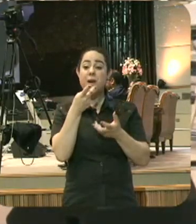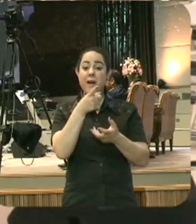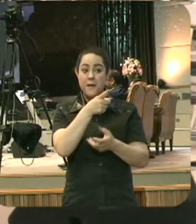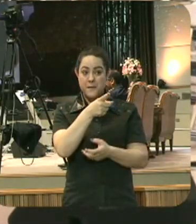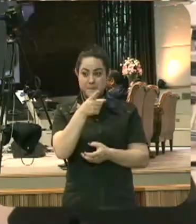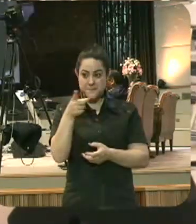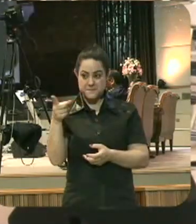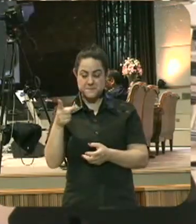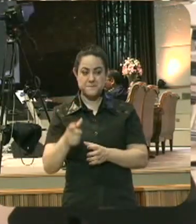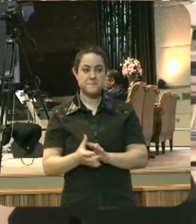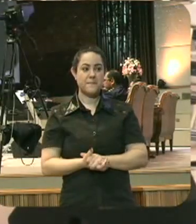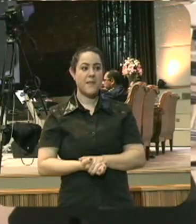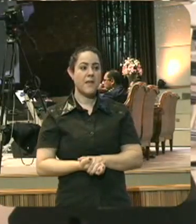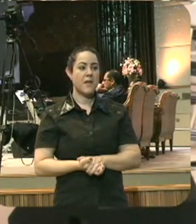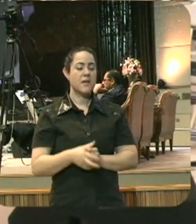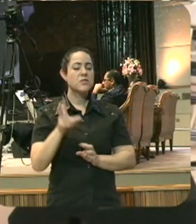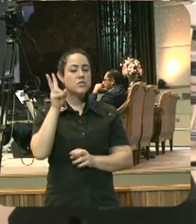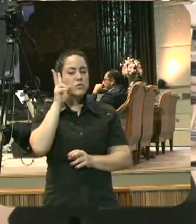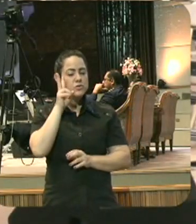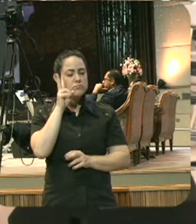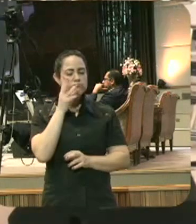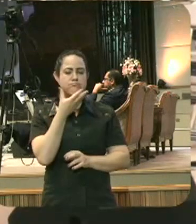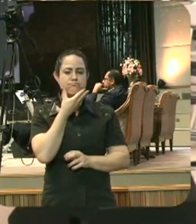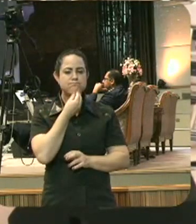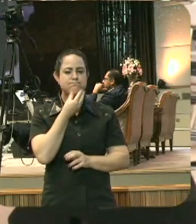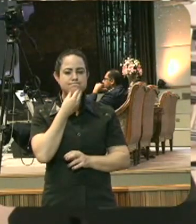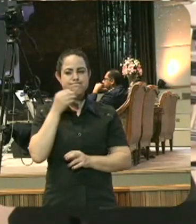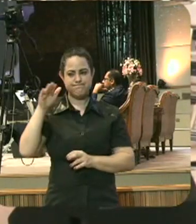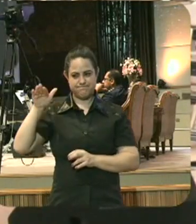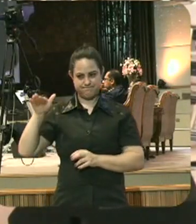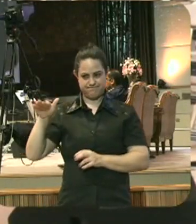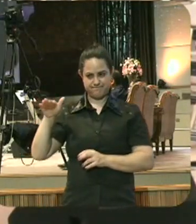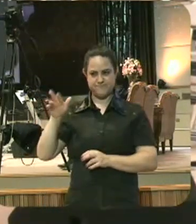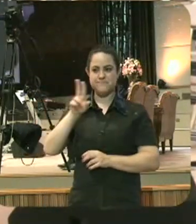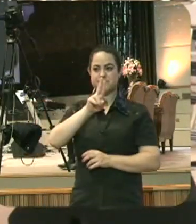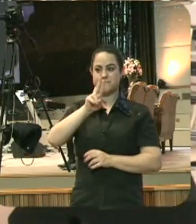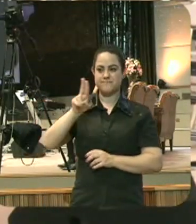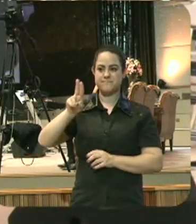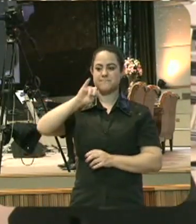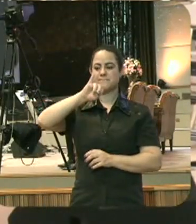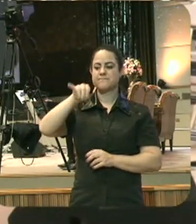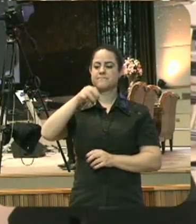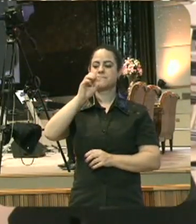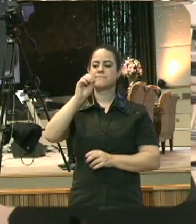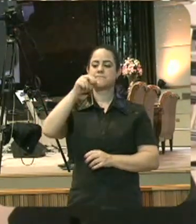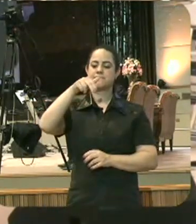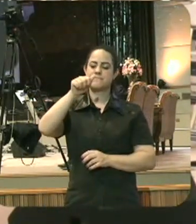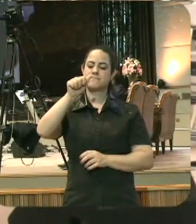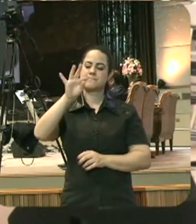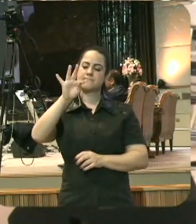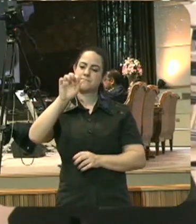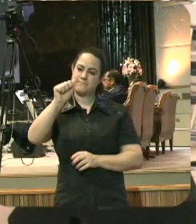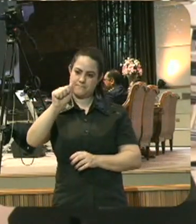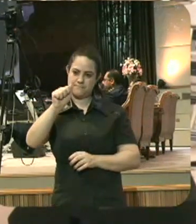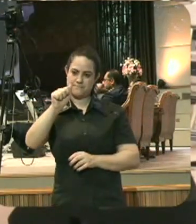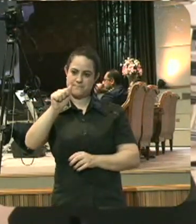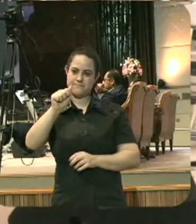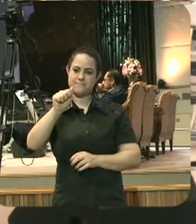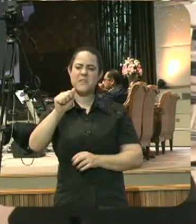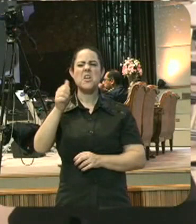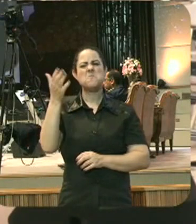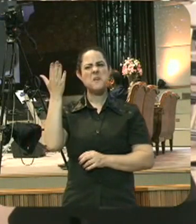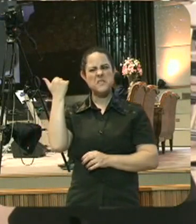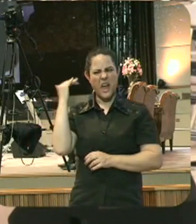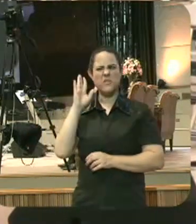você a história de um garoto. Ele chama-se Jonathan. Eu já há alguns anos contei